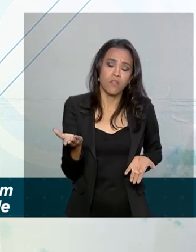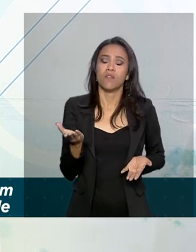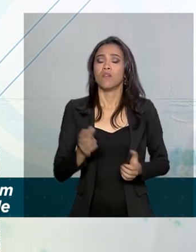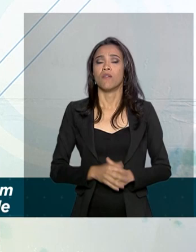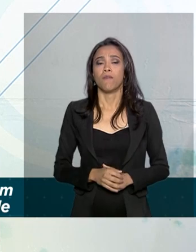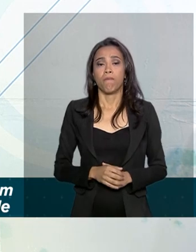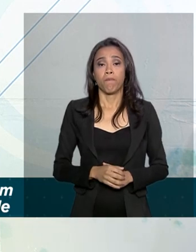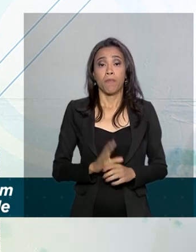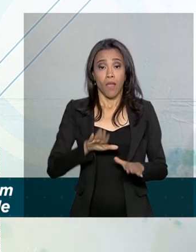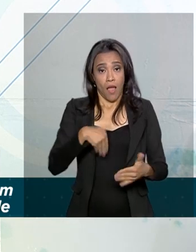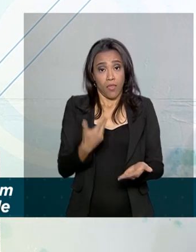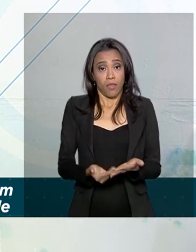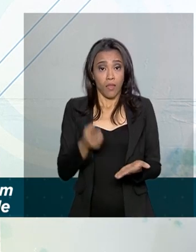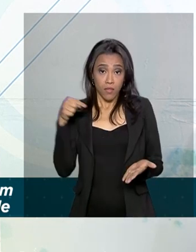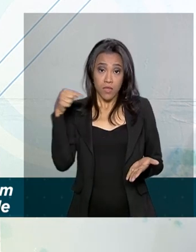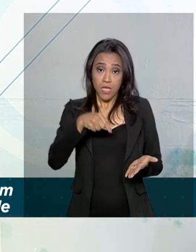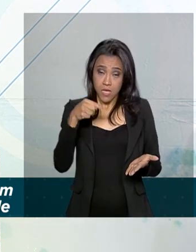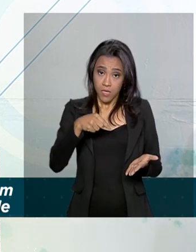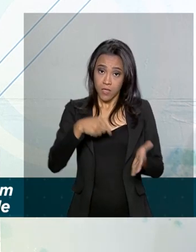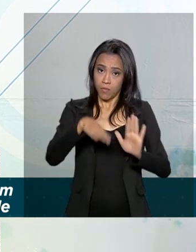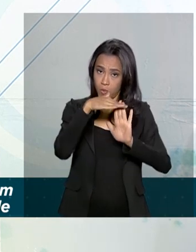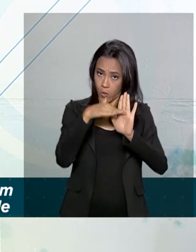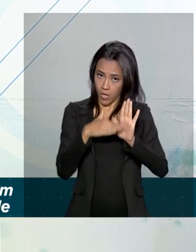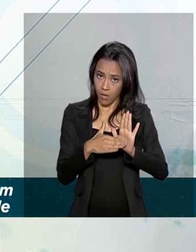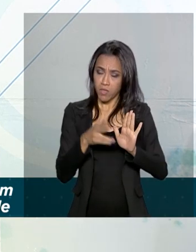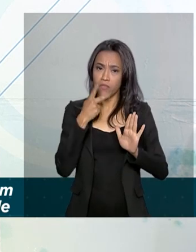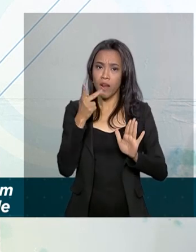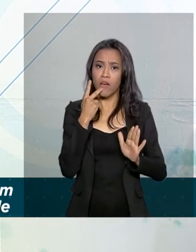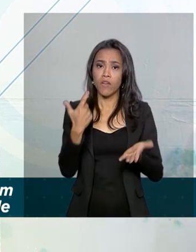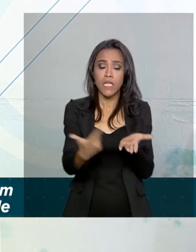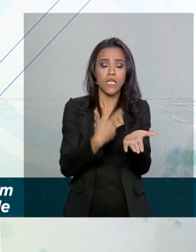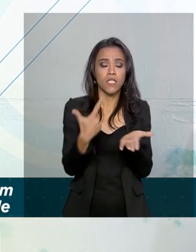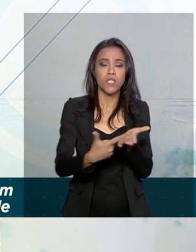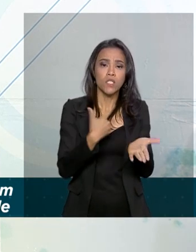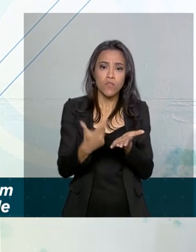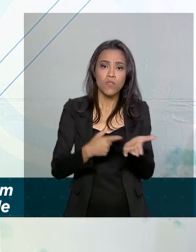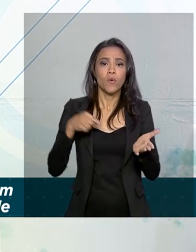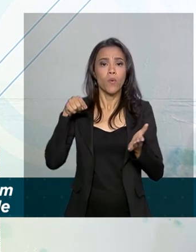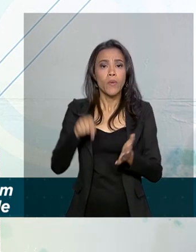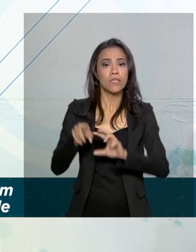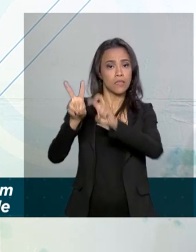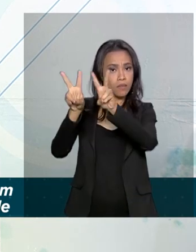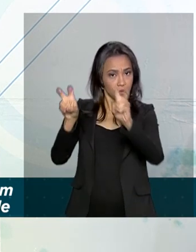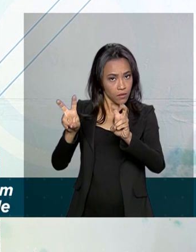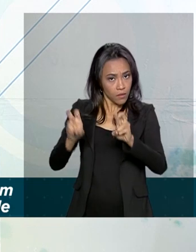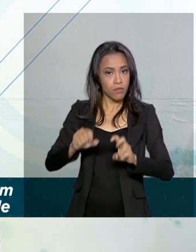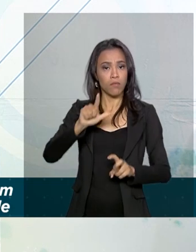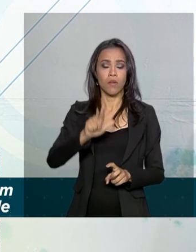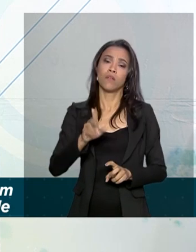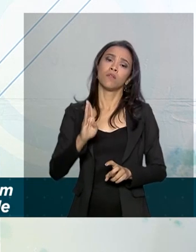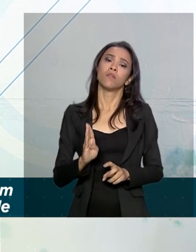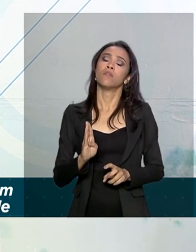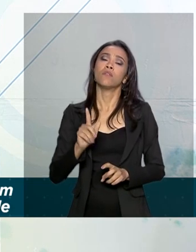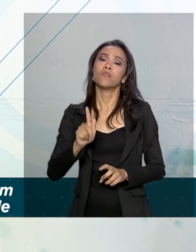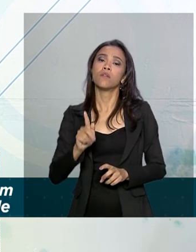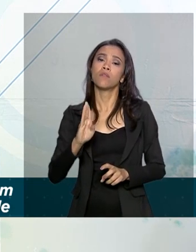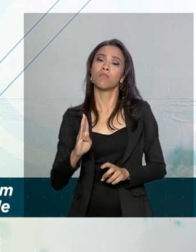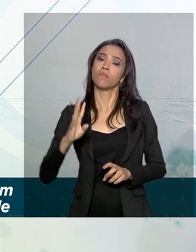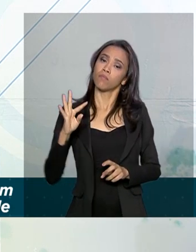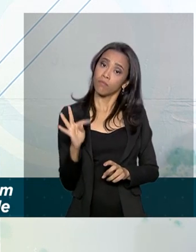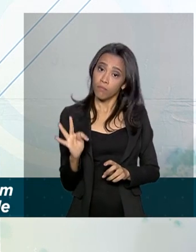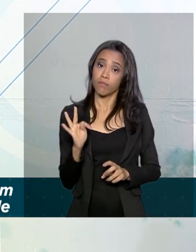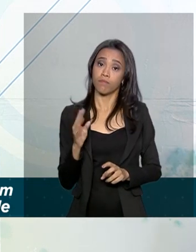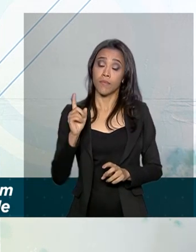Até nesse programa se falava em livros didáticos com essa temática para crianças